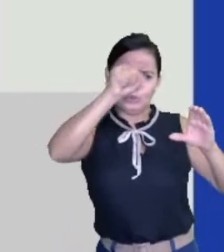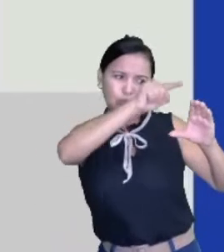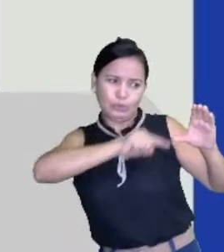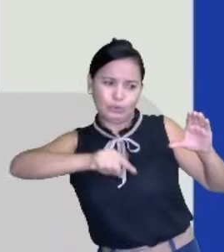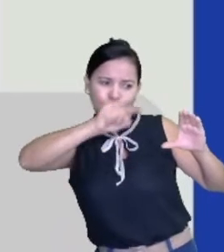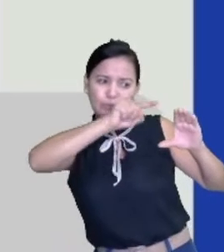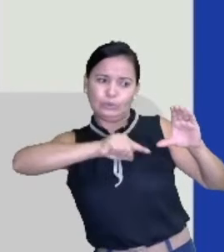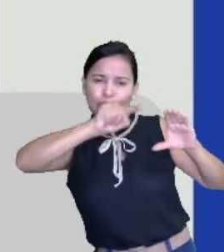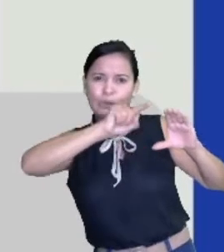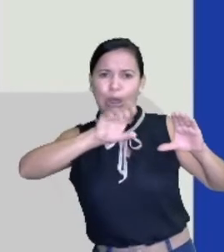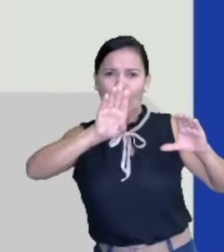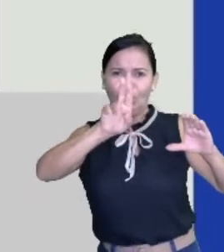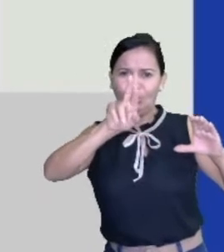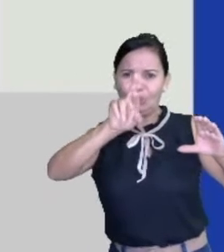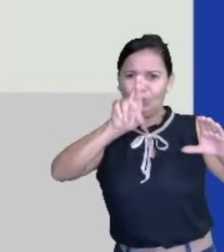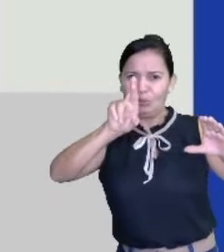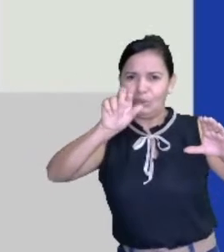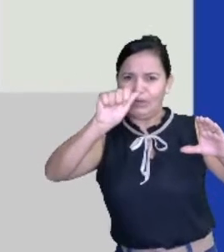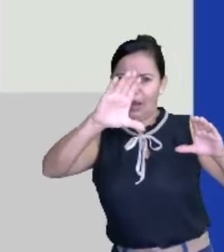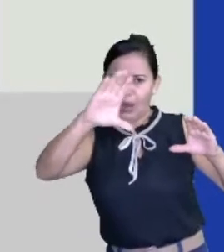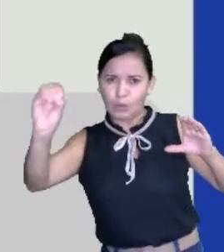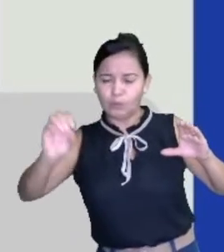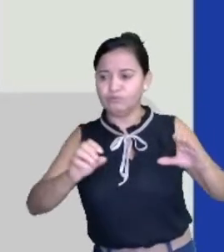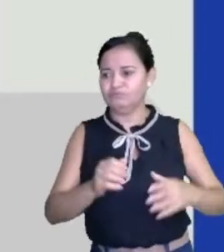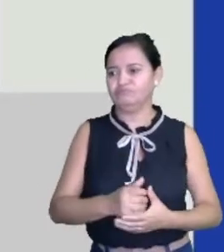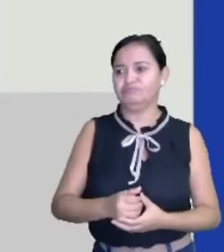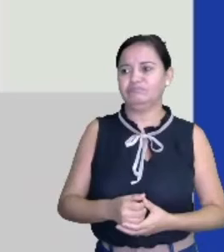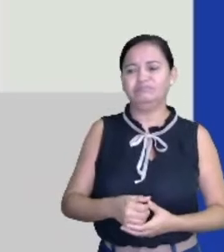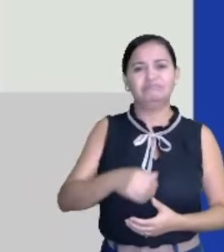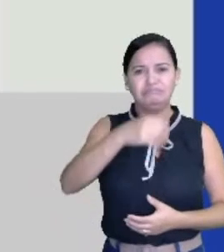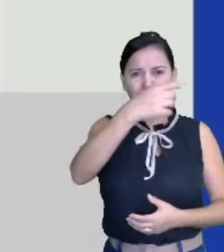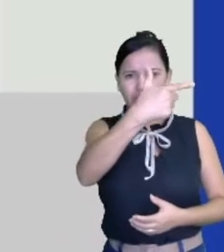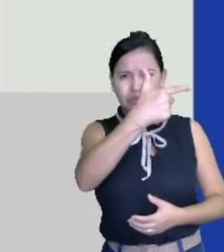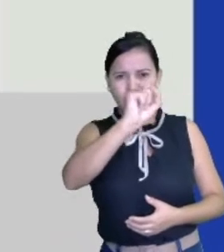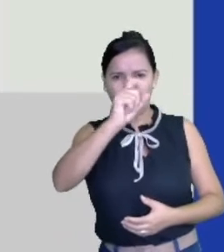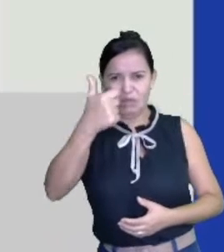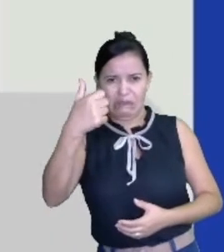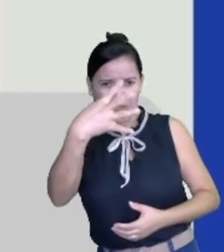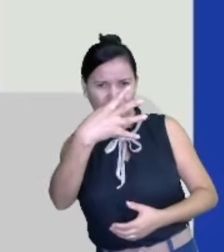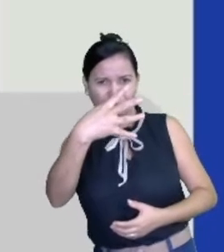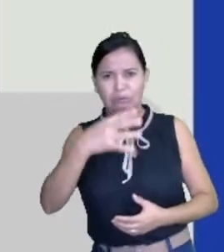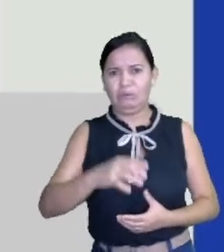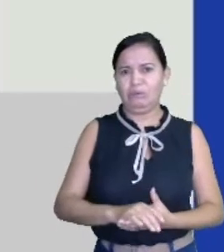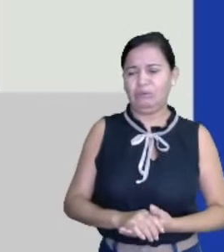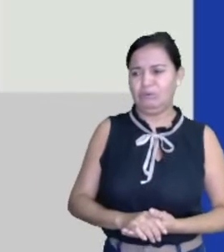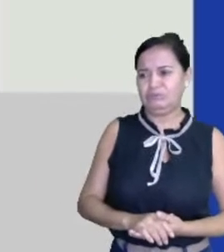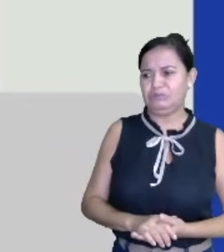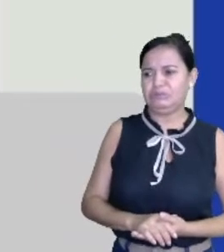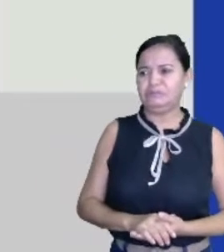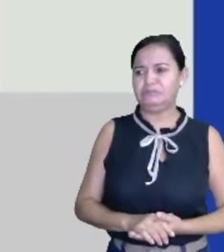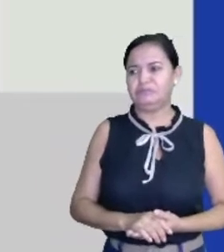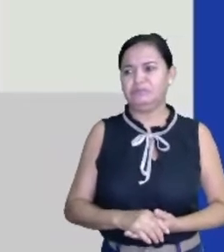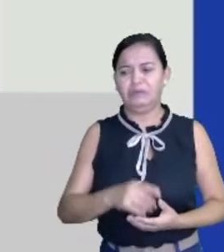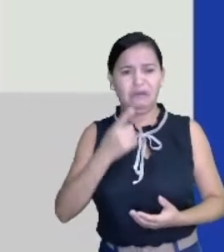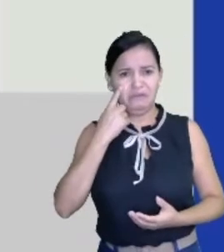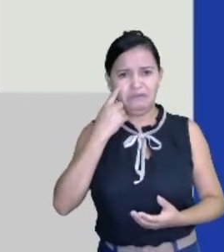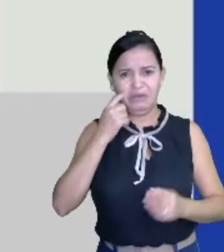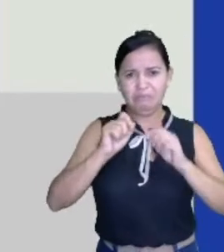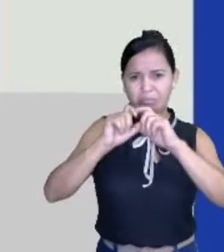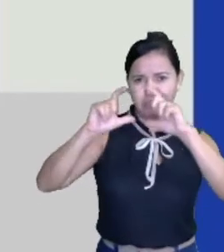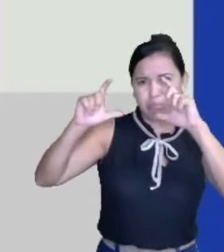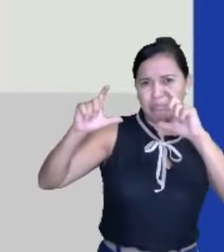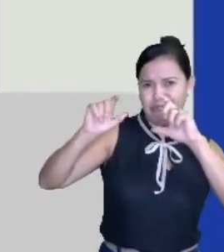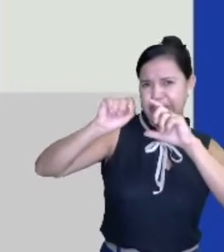nosso caminhar aqui, tá? E você vê aqui em 2014 quanto é que estava, tá? Isso aí são imagens que são tiradas dos Árticos, se não me engano aí, da